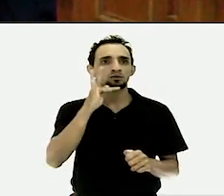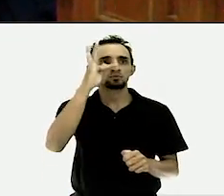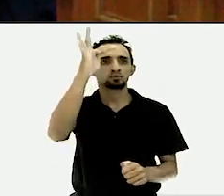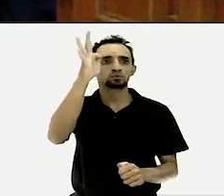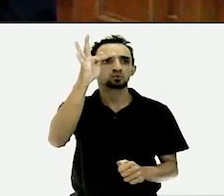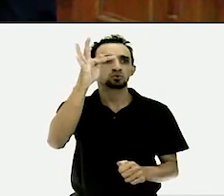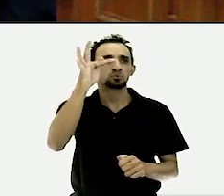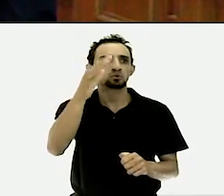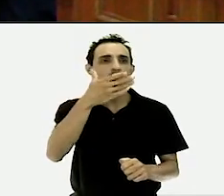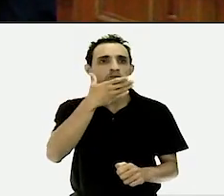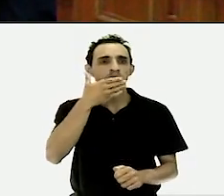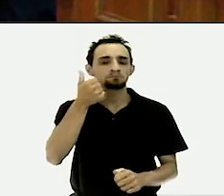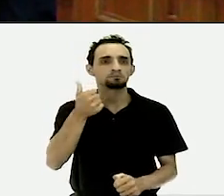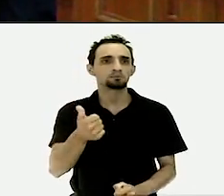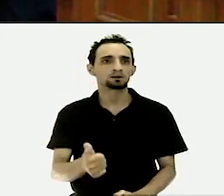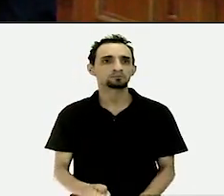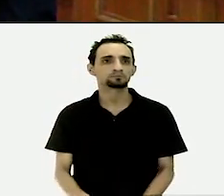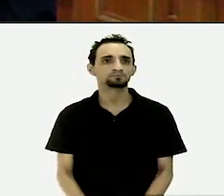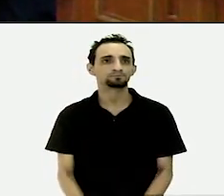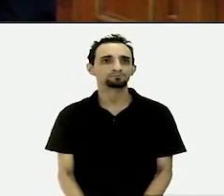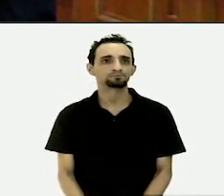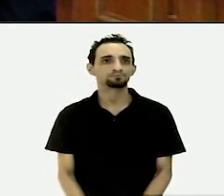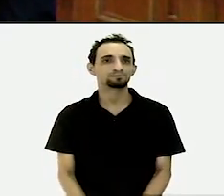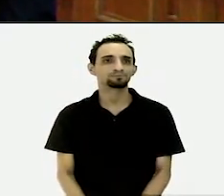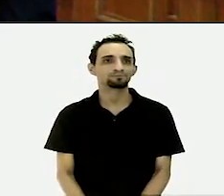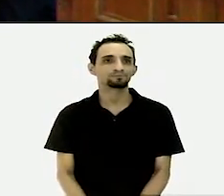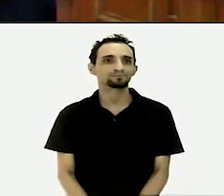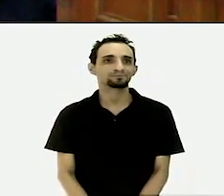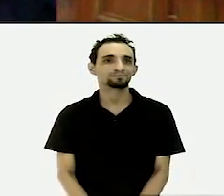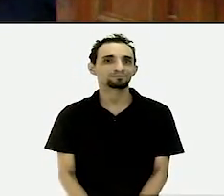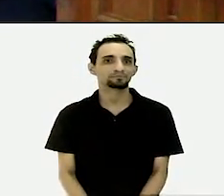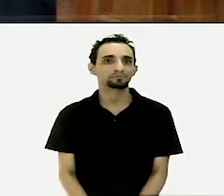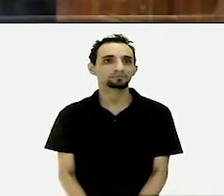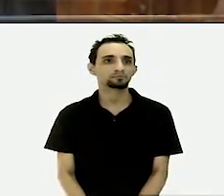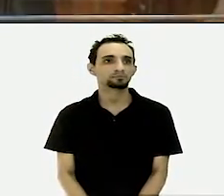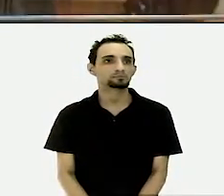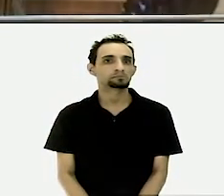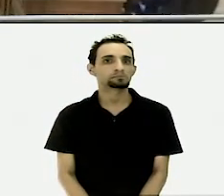cerebral para os vulgos, os leigos. Obrigado. Obrigado, doutor Samuel. Obrigado.